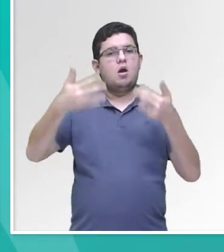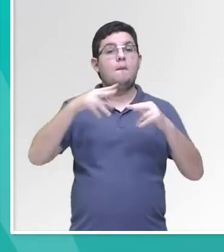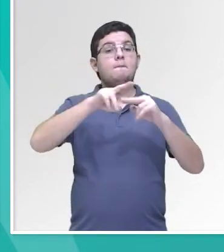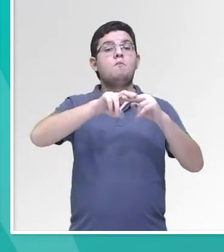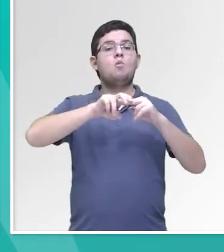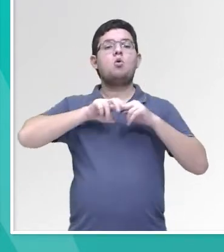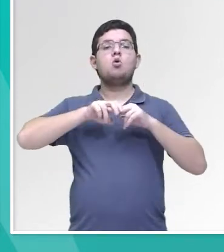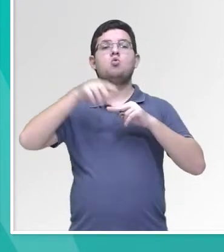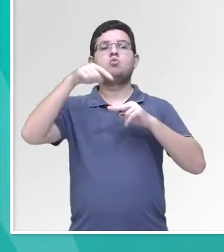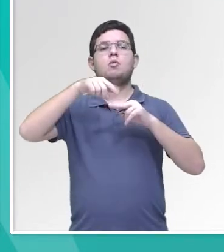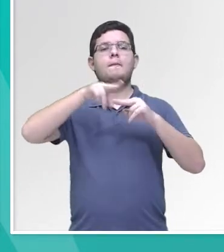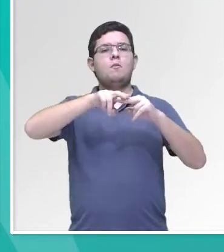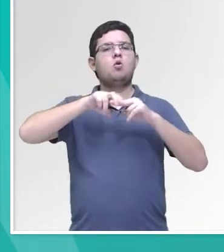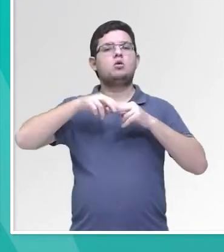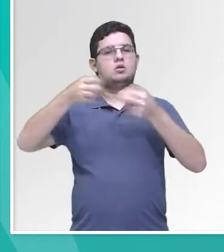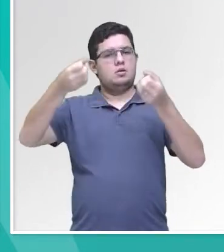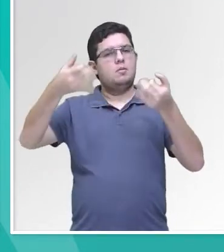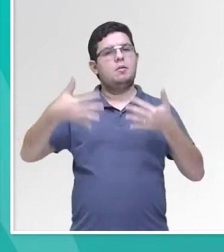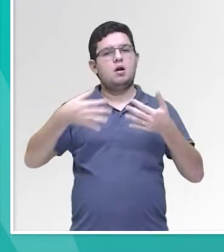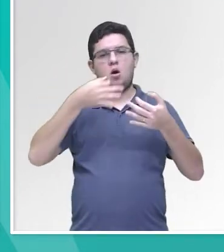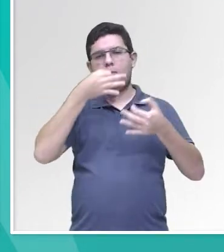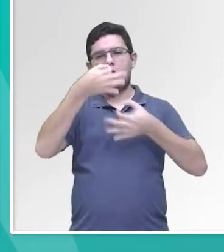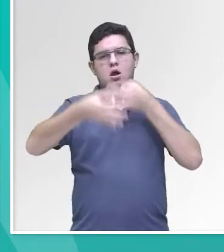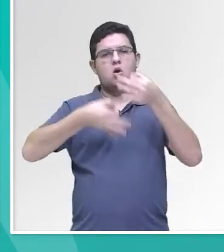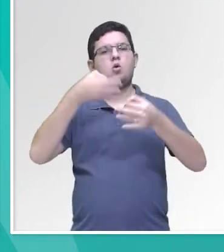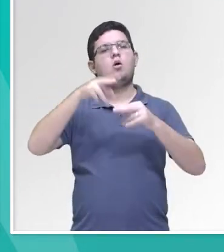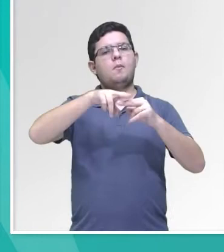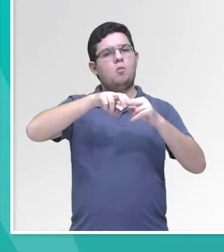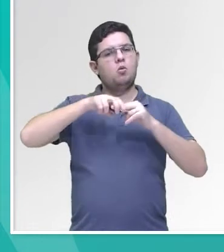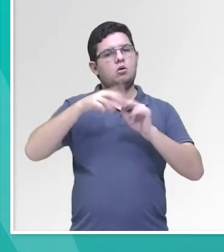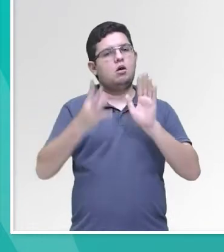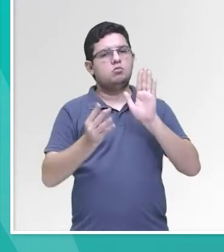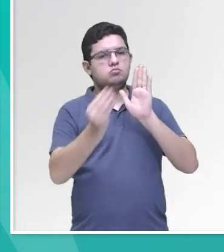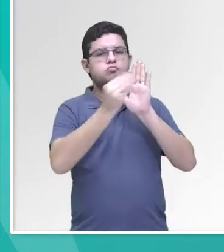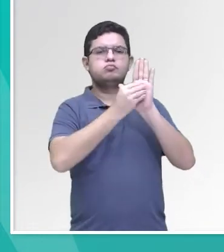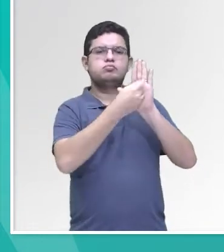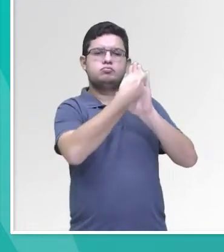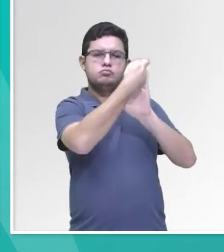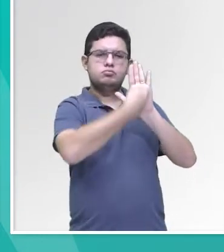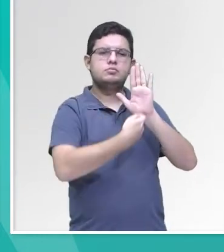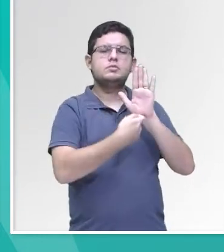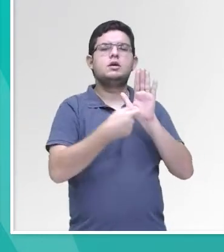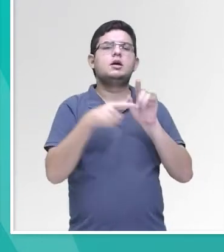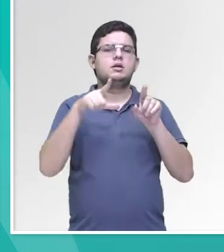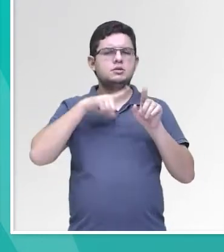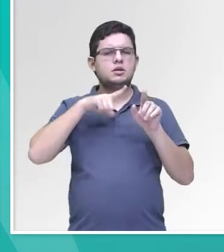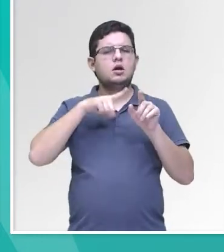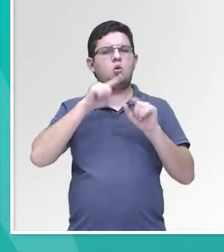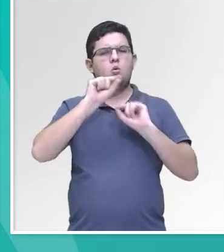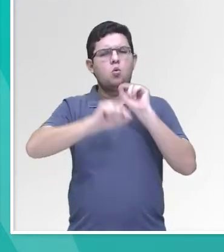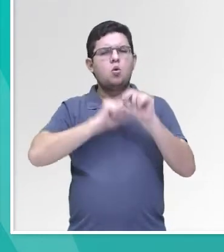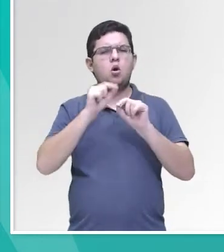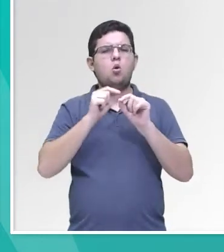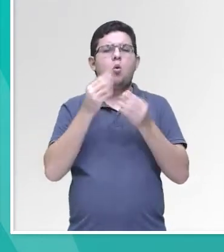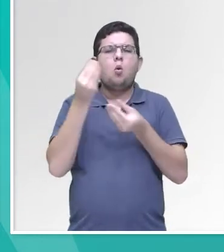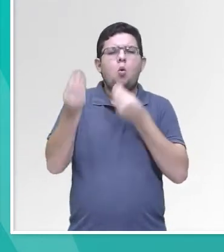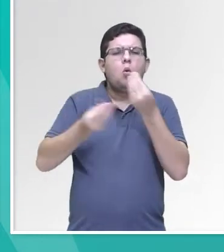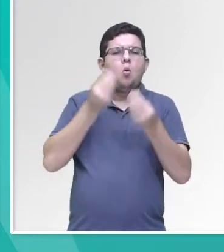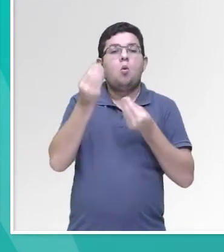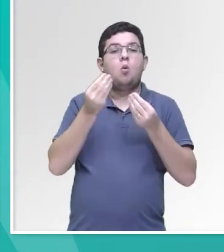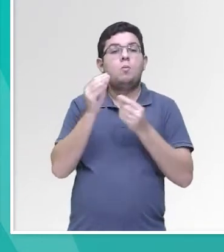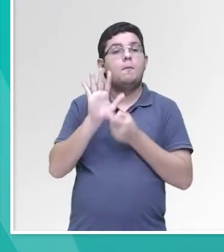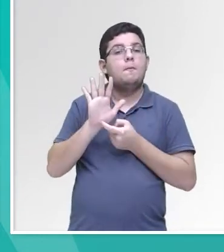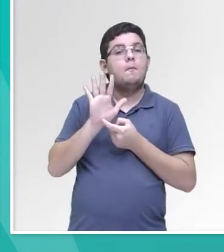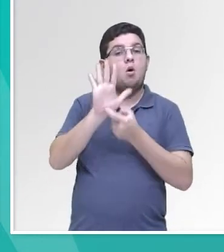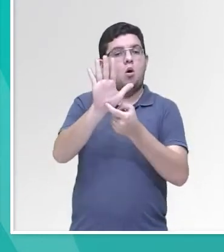dizer o porquê. Existe uma forma, então, de apresentar essa opinião no texto escrito e de fazer com que essa opinião